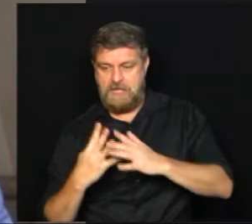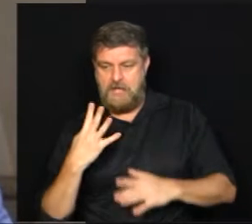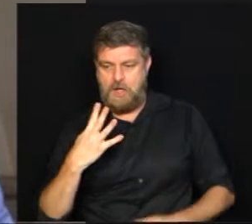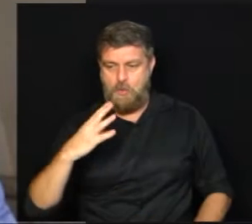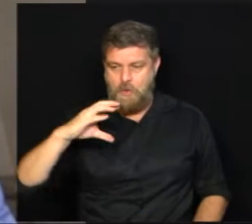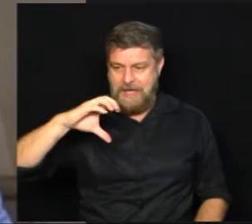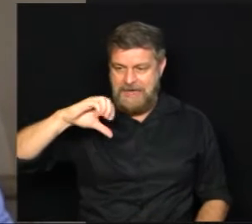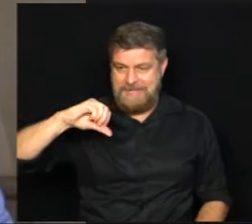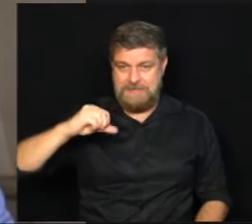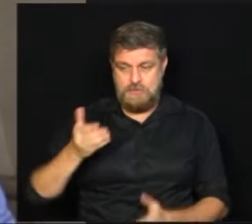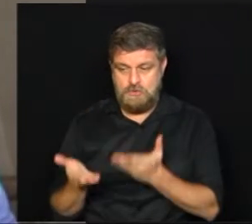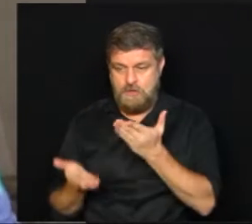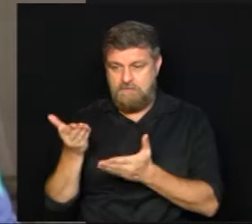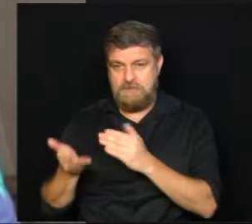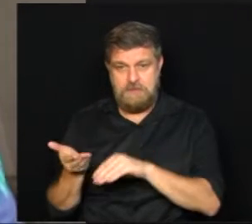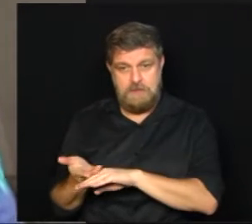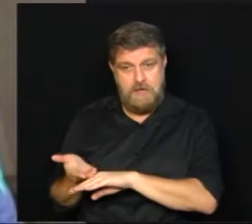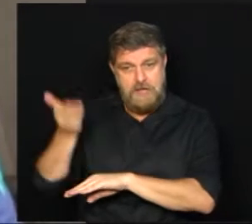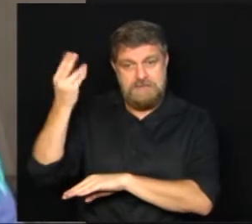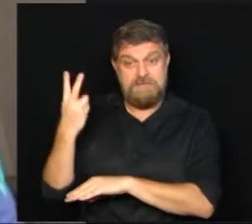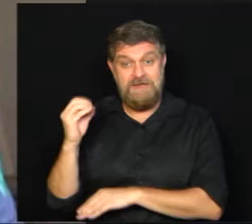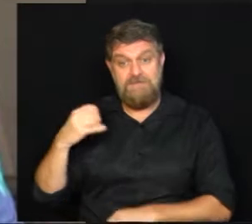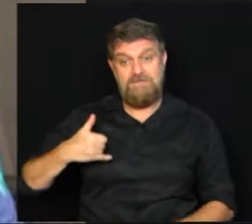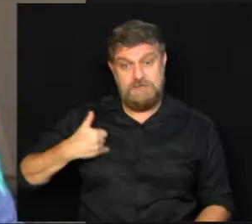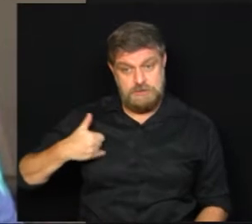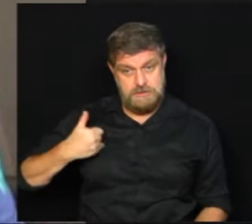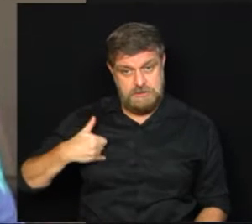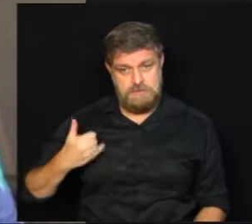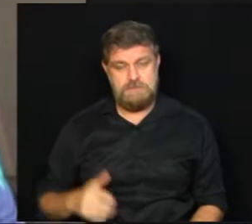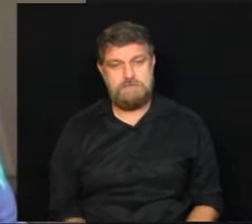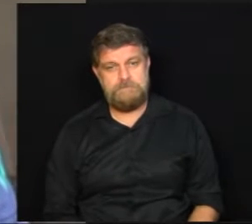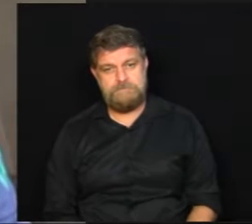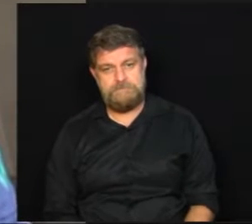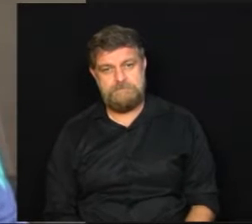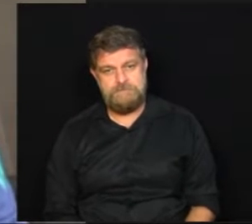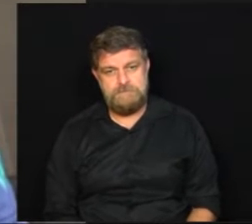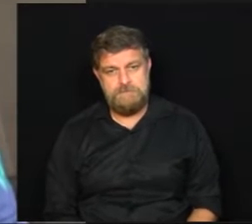adulta. Passou dos 20 anos, você já é adulto. Ok.